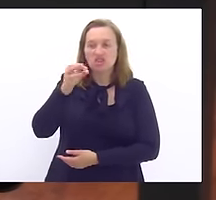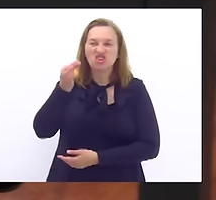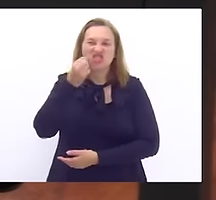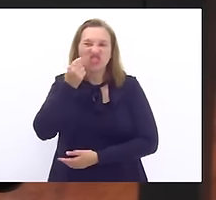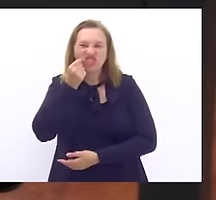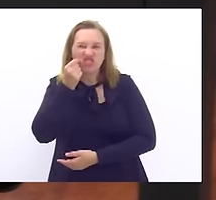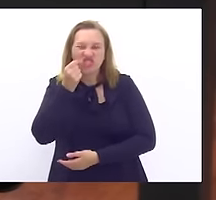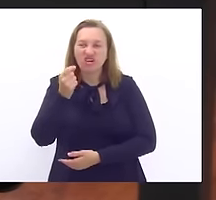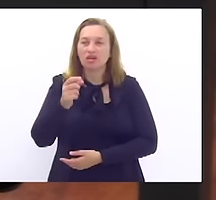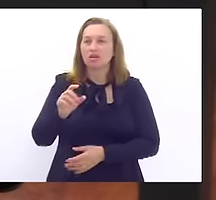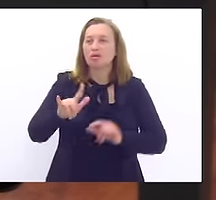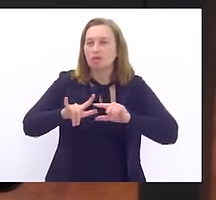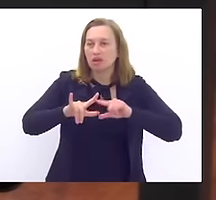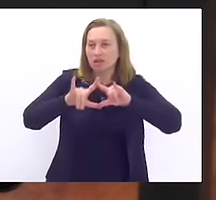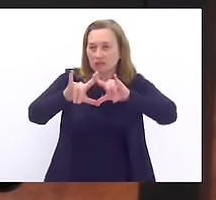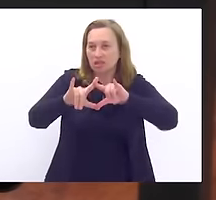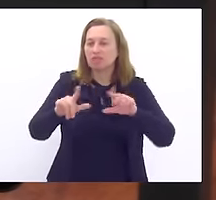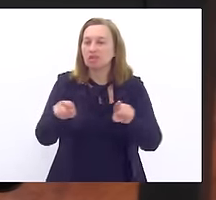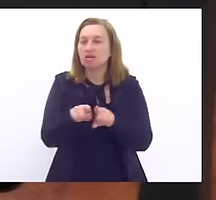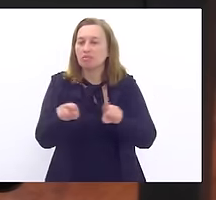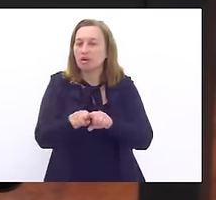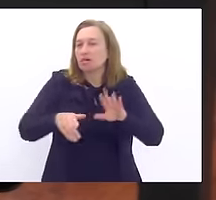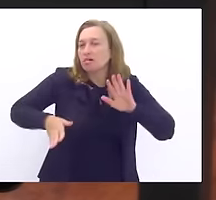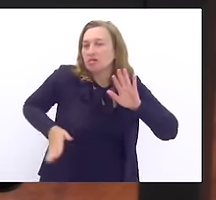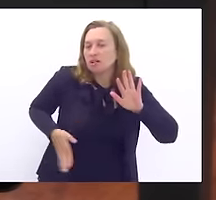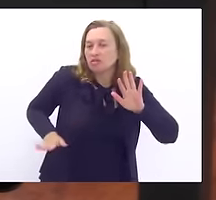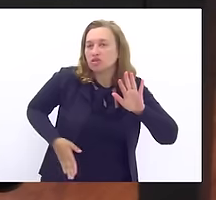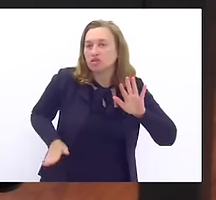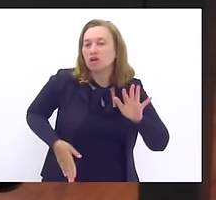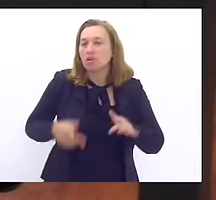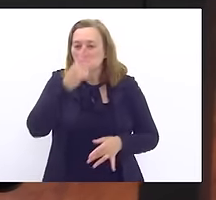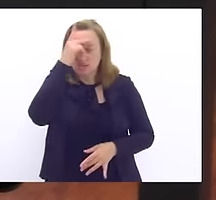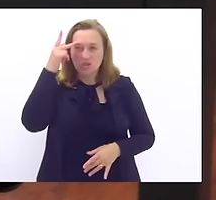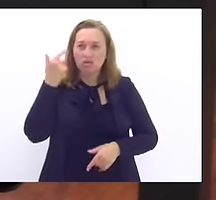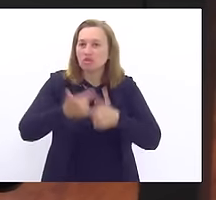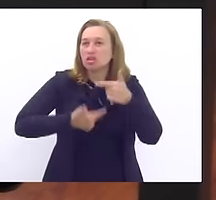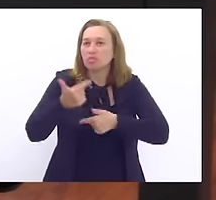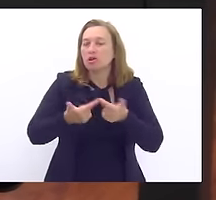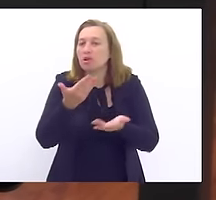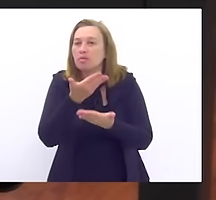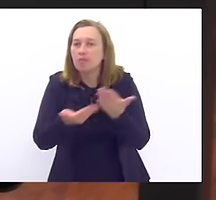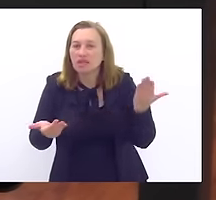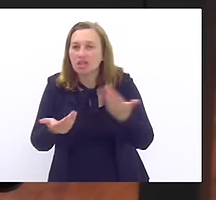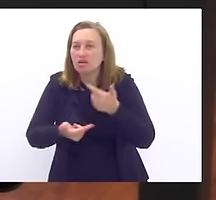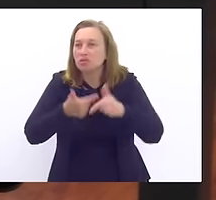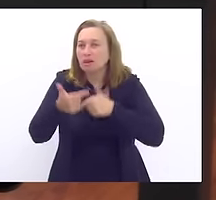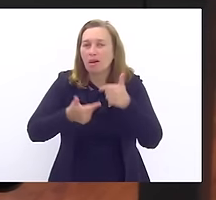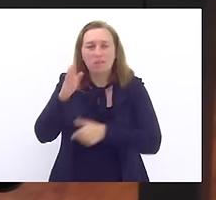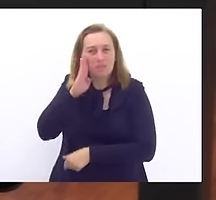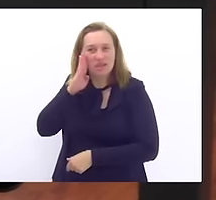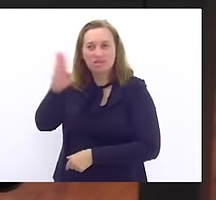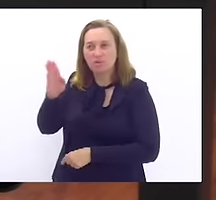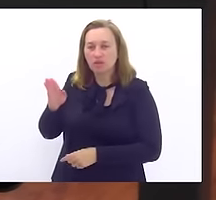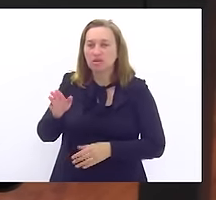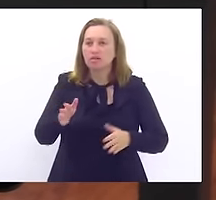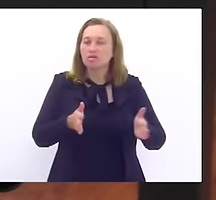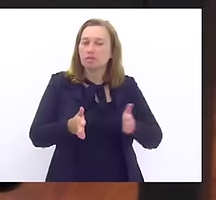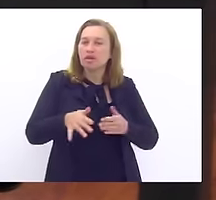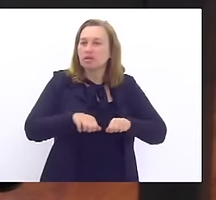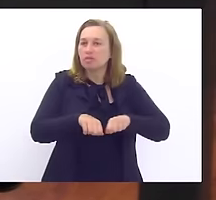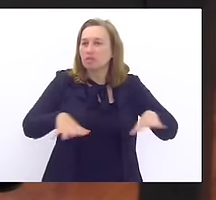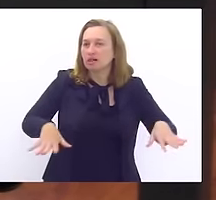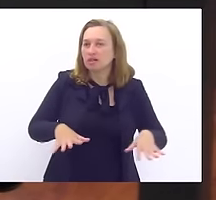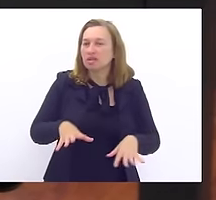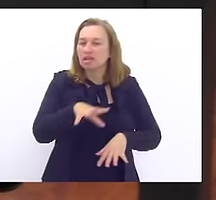só a milícia como narcotráfico são infelizmente trabalhadores que perderam seus postos de trabalho principalmente na pandemia e